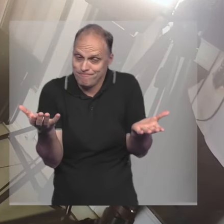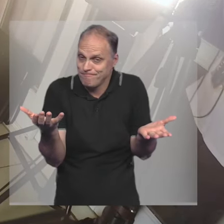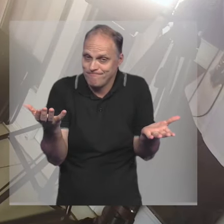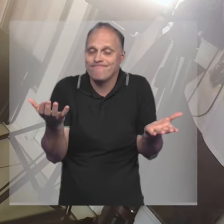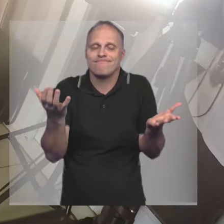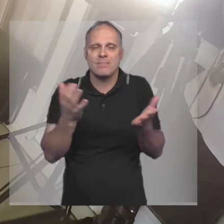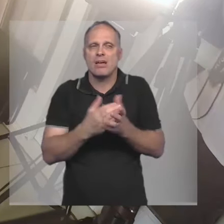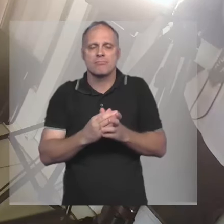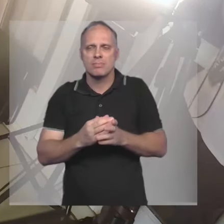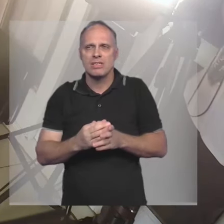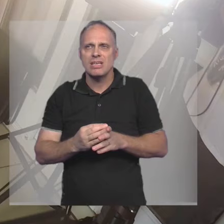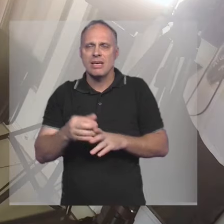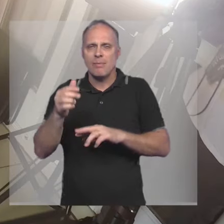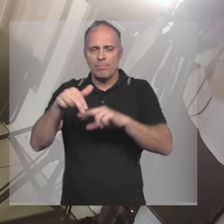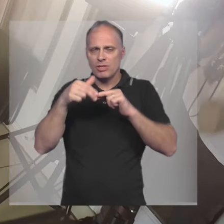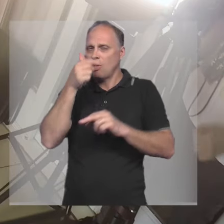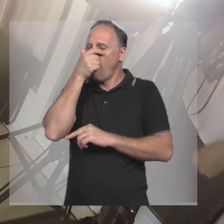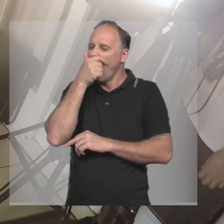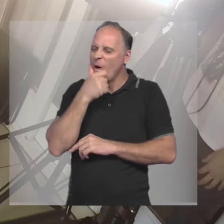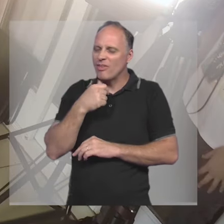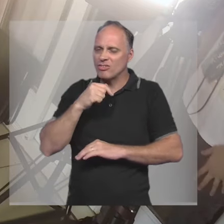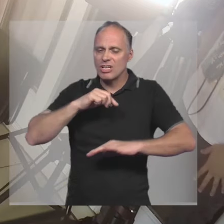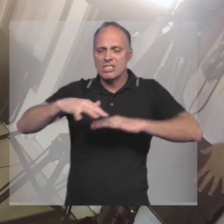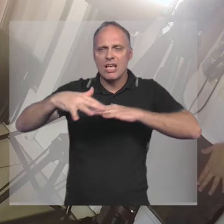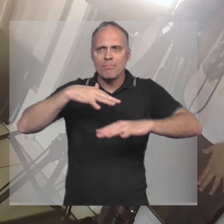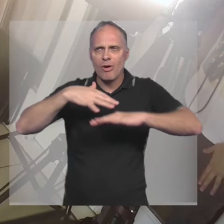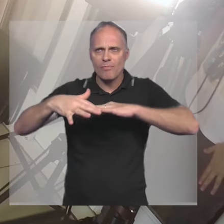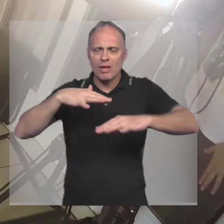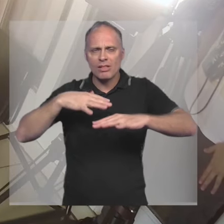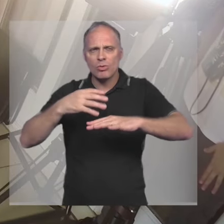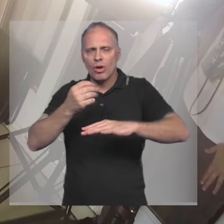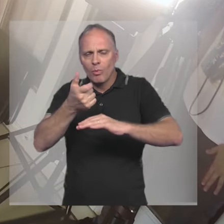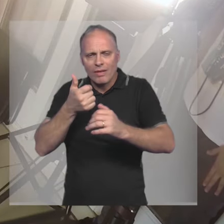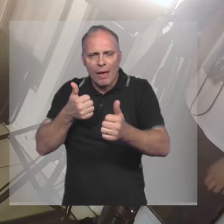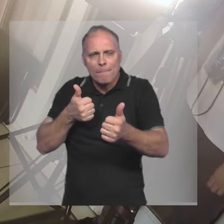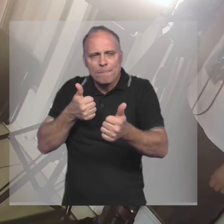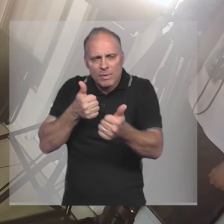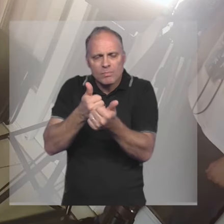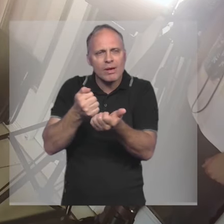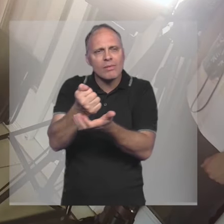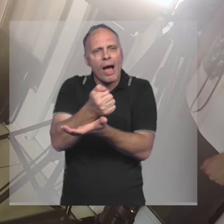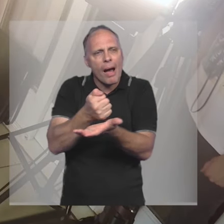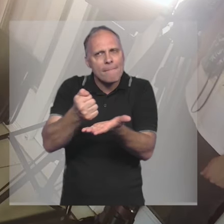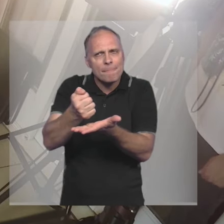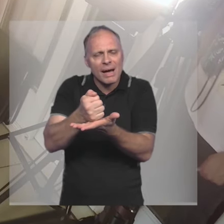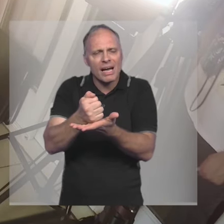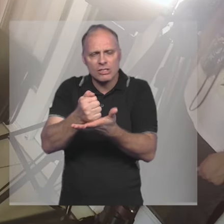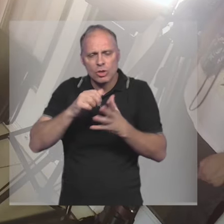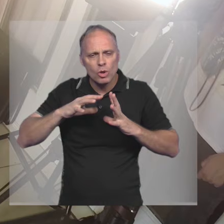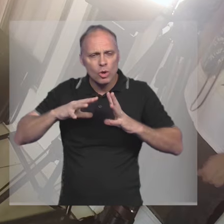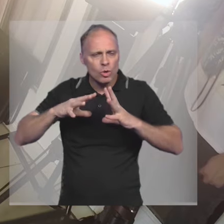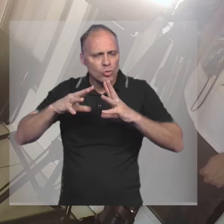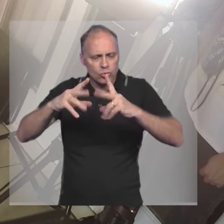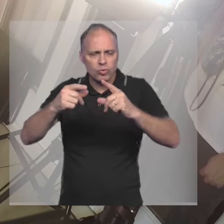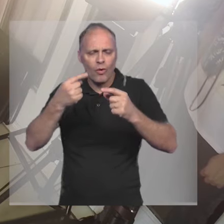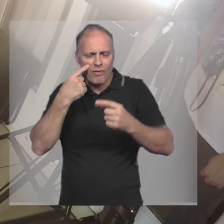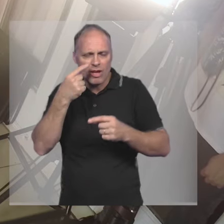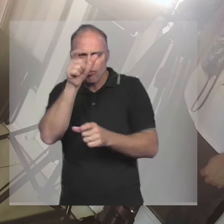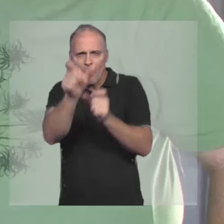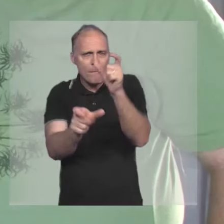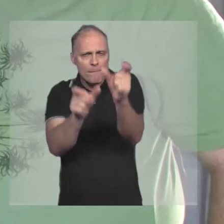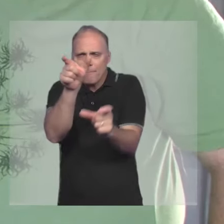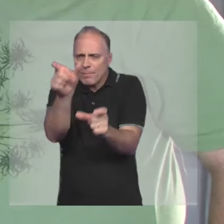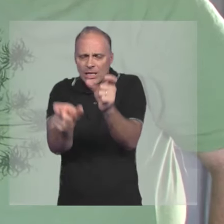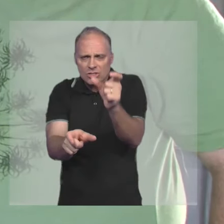feita. Eu vejo realmente que esse movimento está muito mais se aproximando das bases, está todo mundo, eu acompanho muito